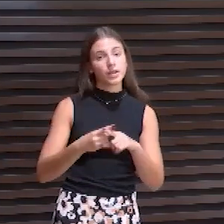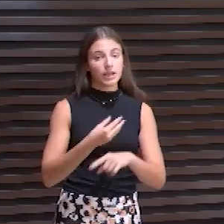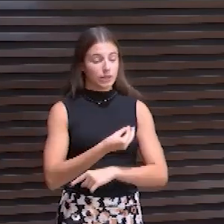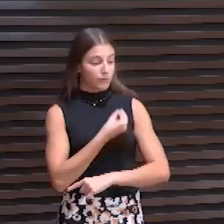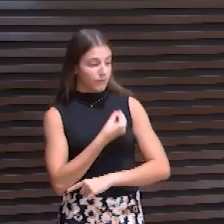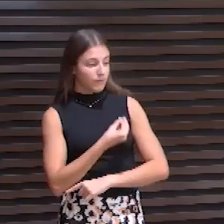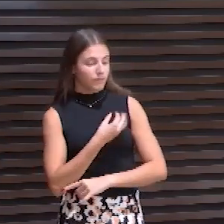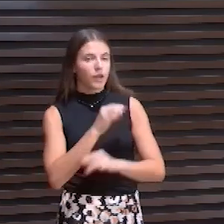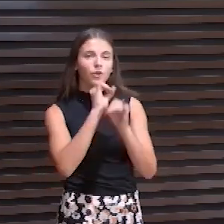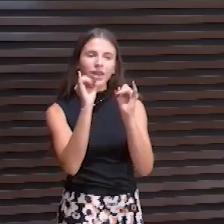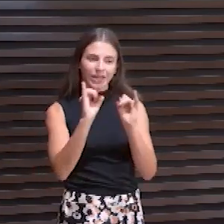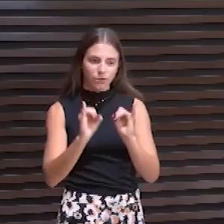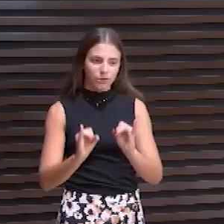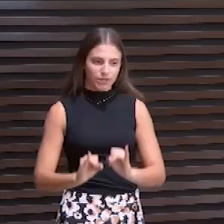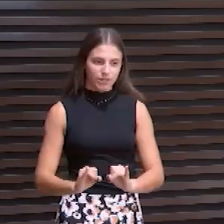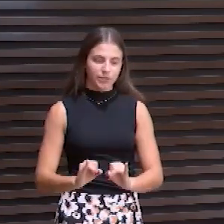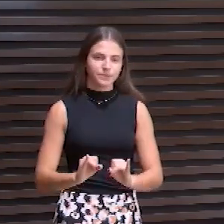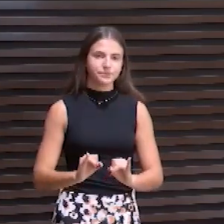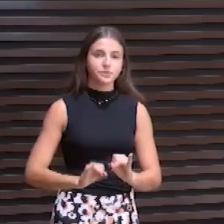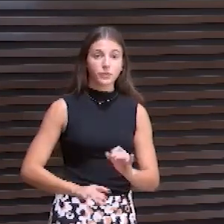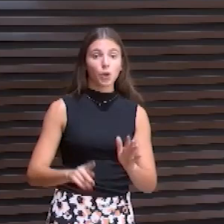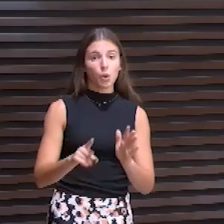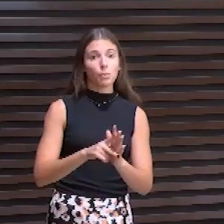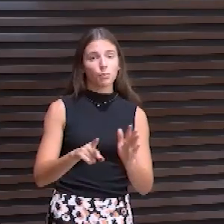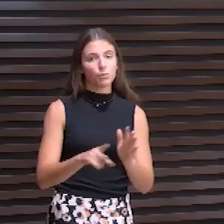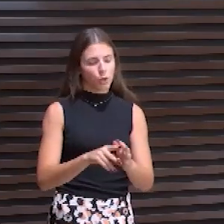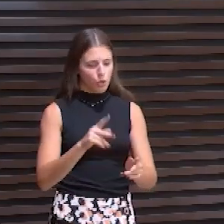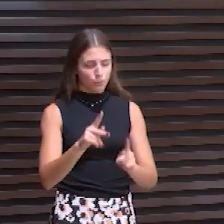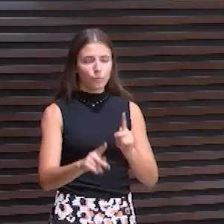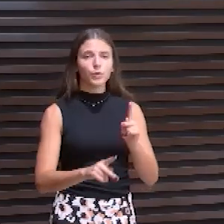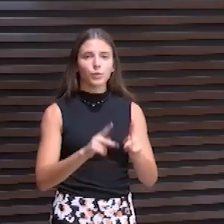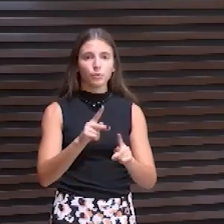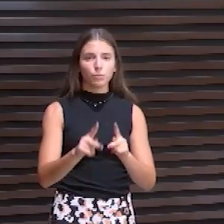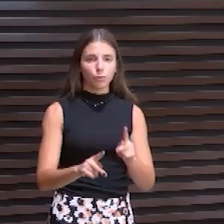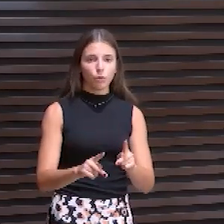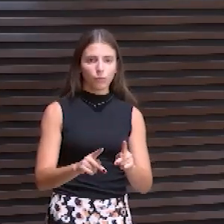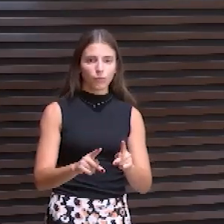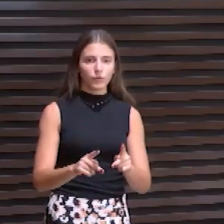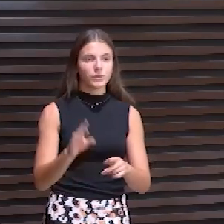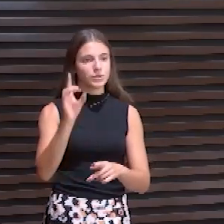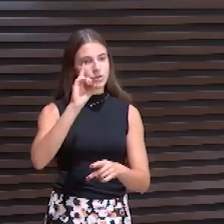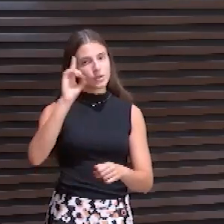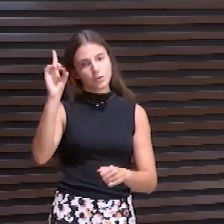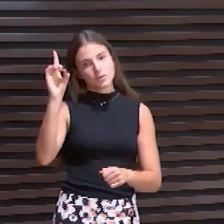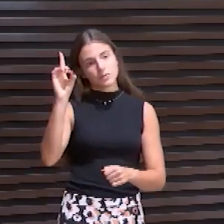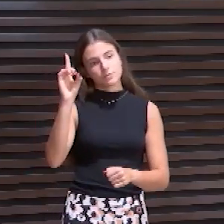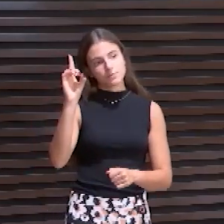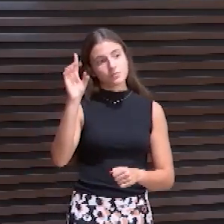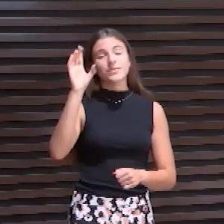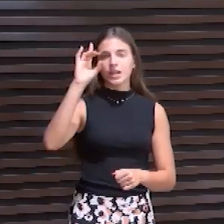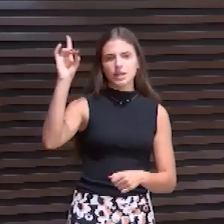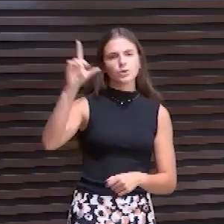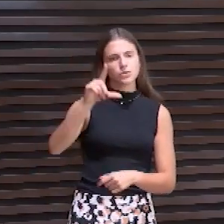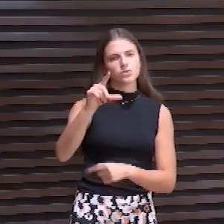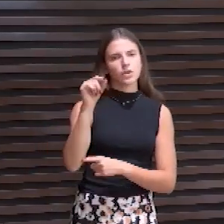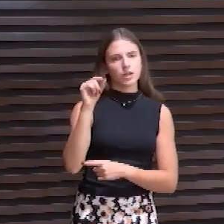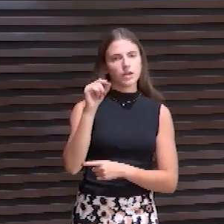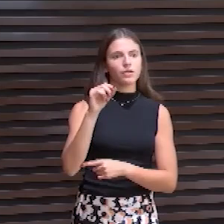Os próprios israelitas, aqueles que eram povo terreno de Deus. Deus escolheu aquela nação.